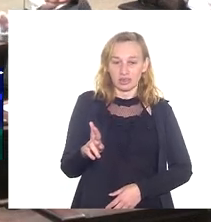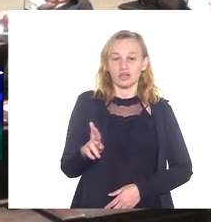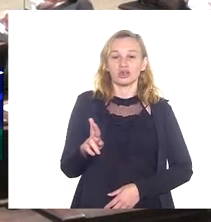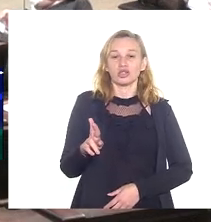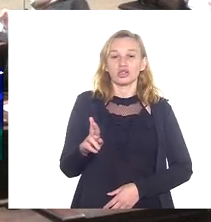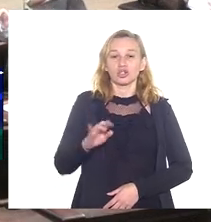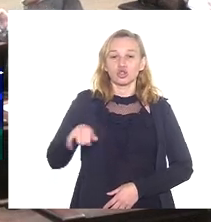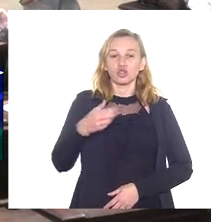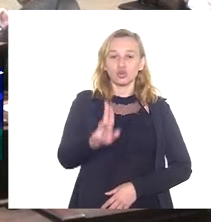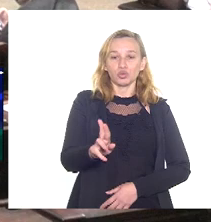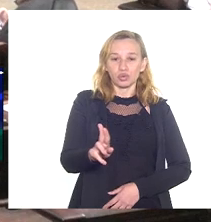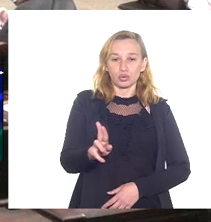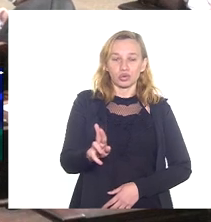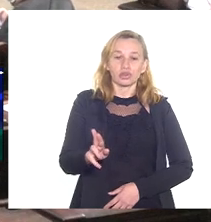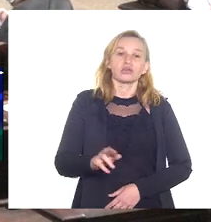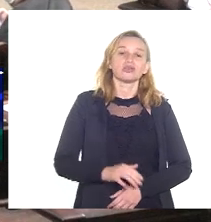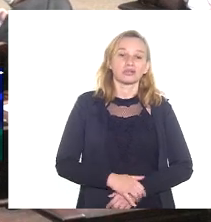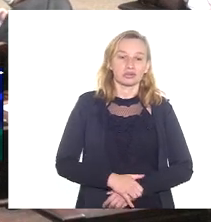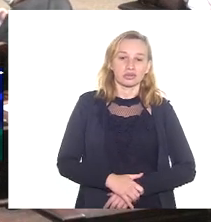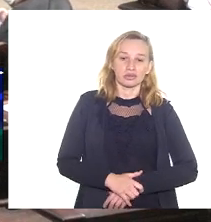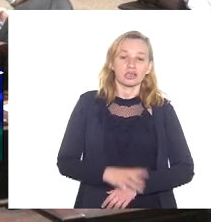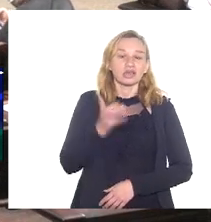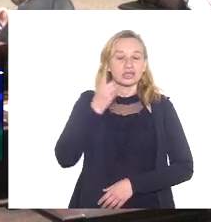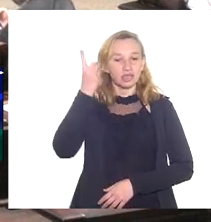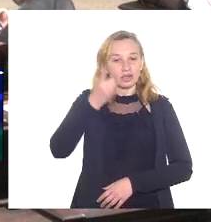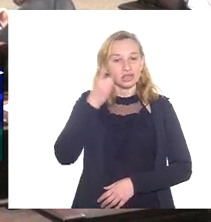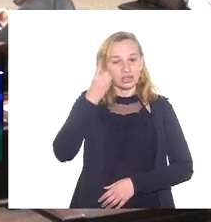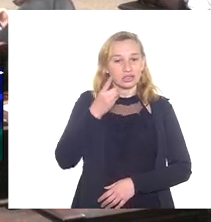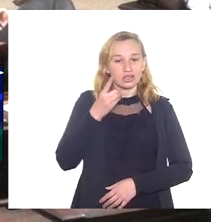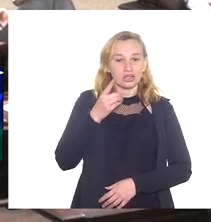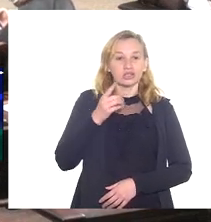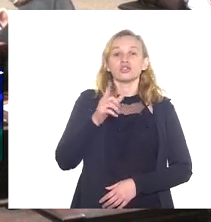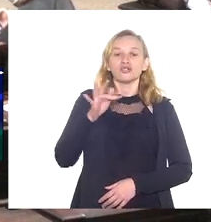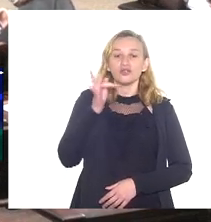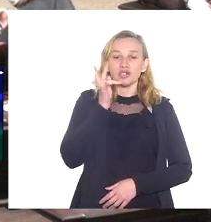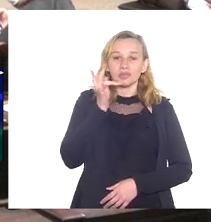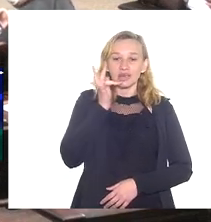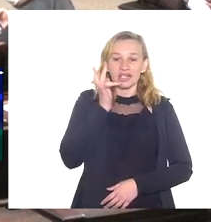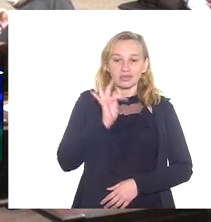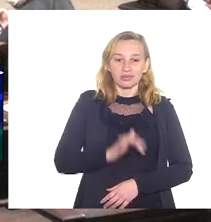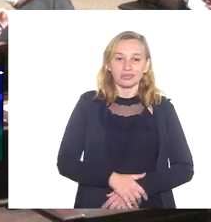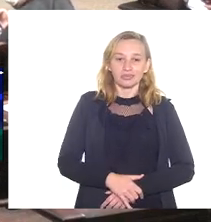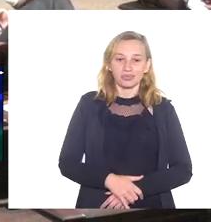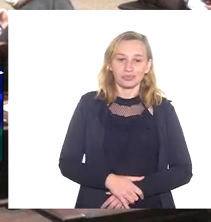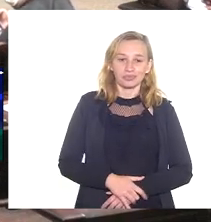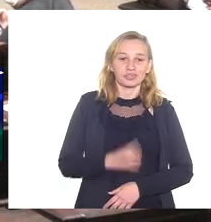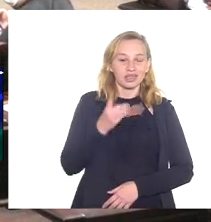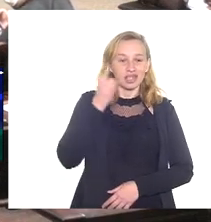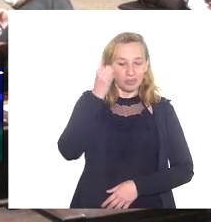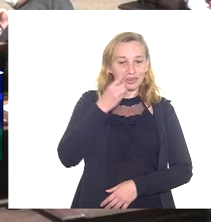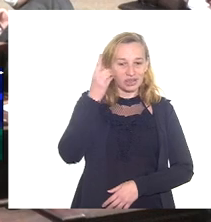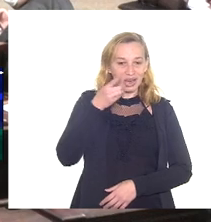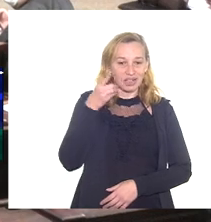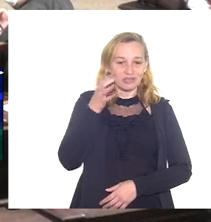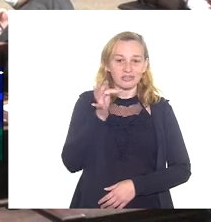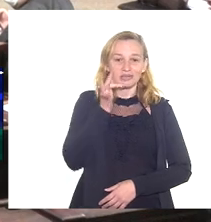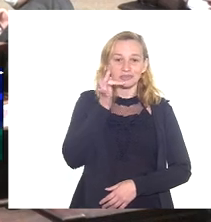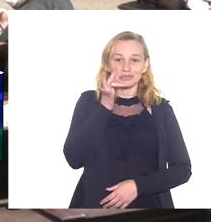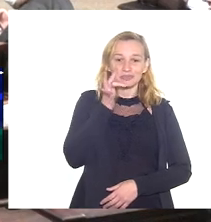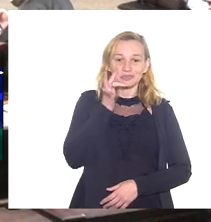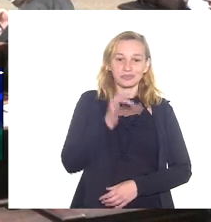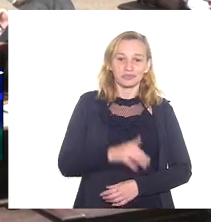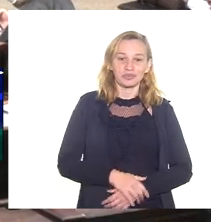Deputado Jalmir Júnior. Deputado Jorge Felipe Neto. Deputado Jorge Felipe